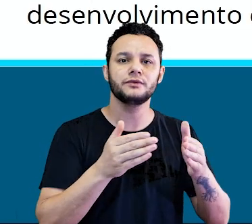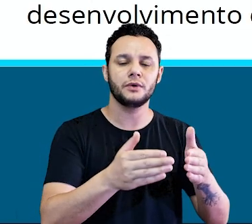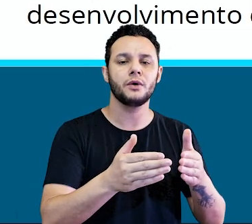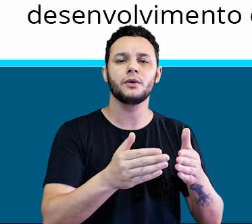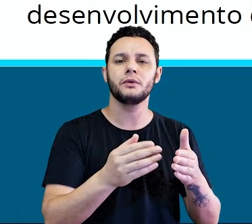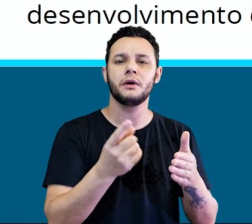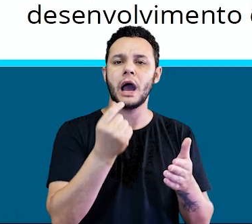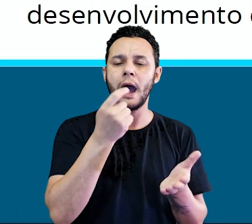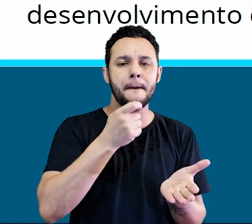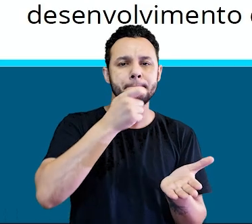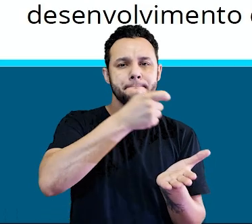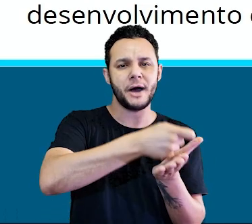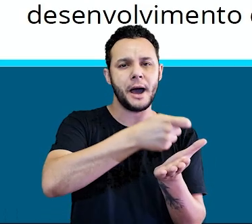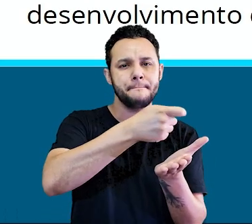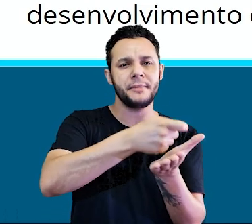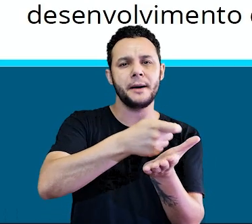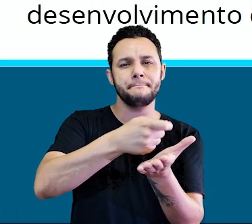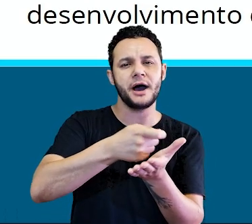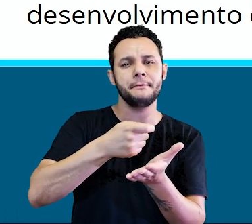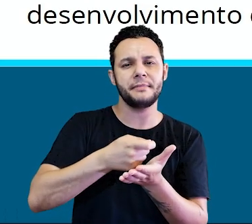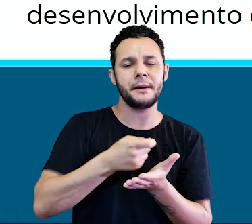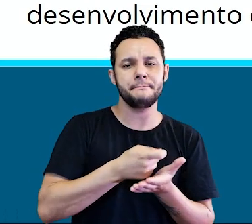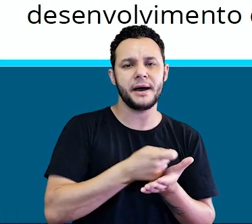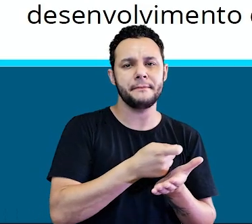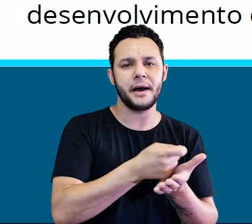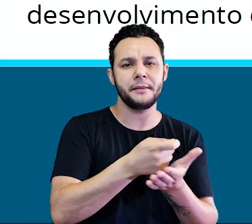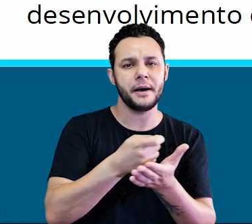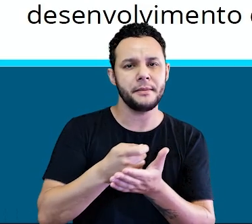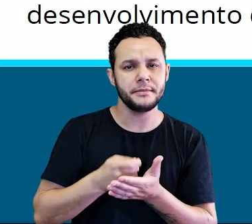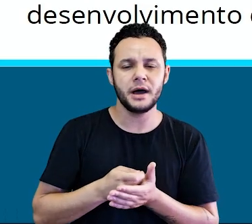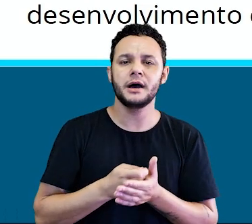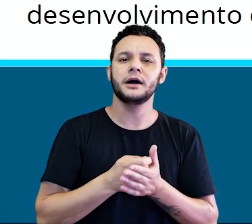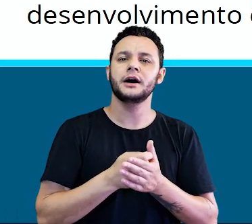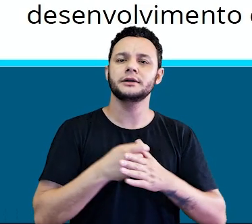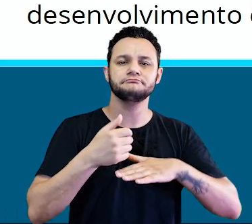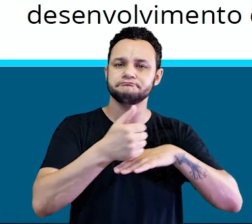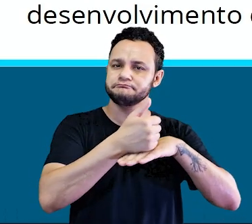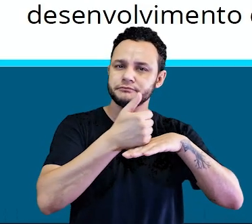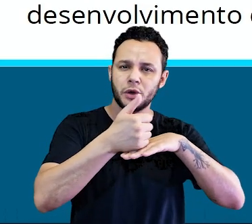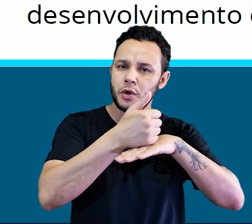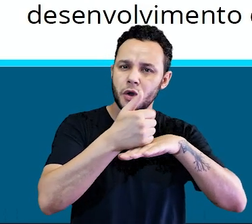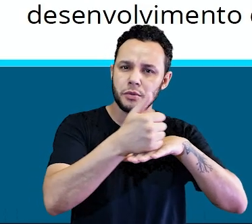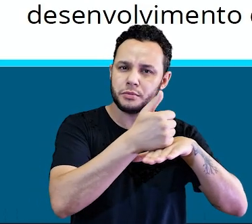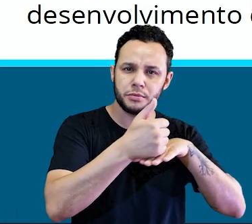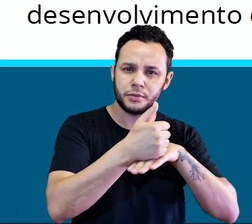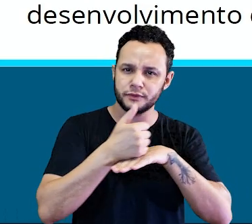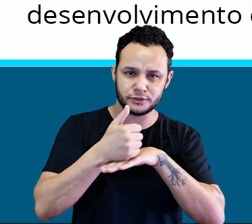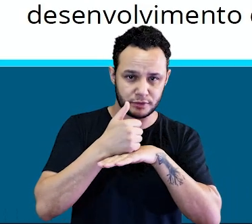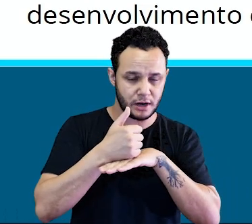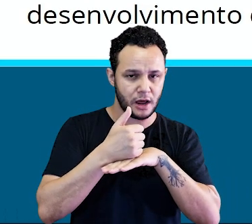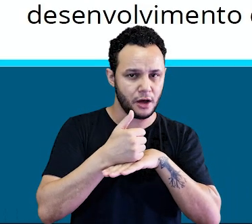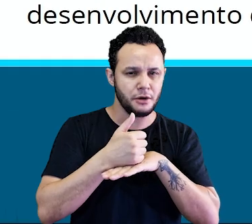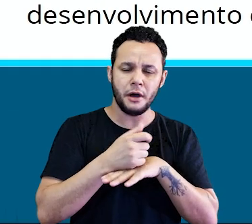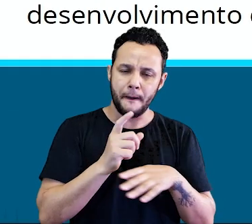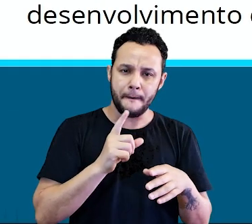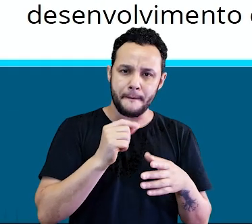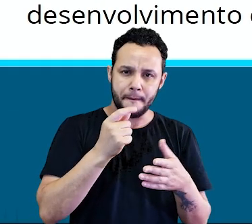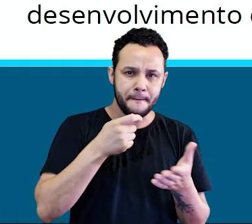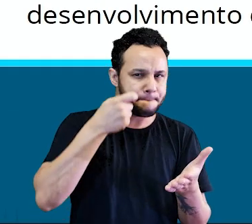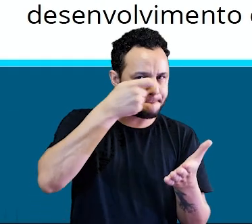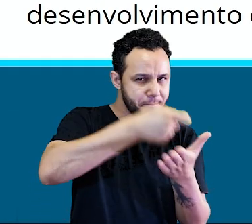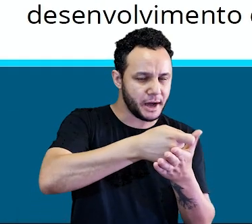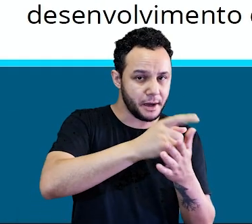especificamente para o pagamento, né, dos profissionais, pagamento